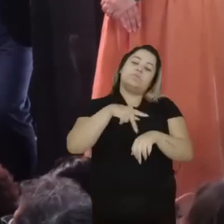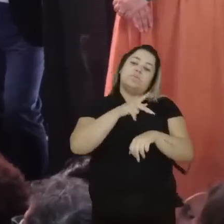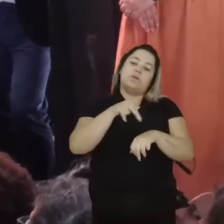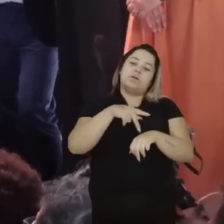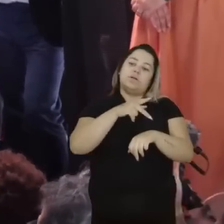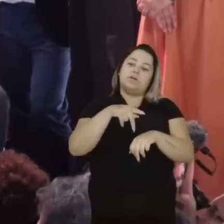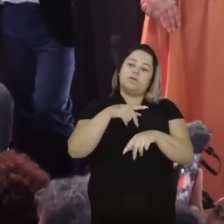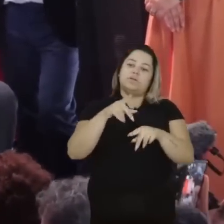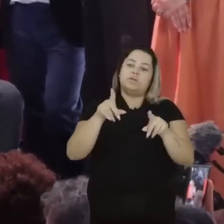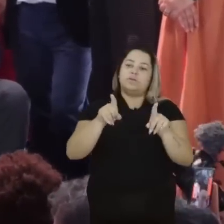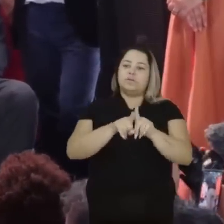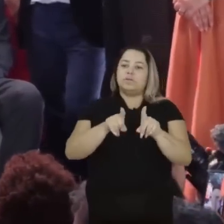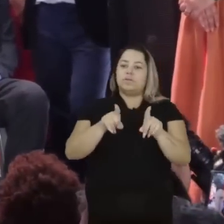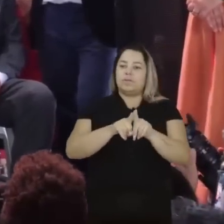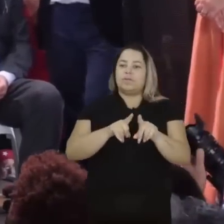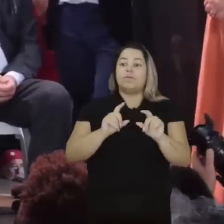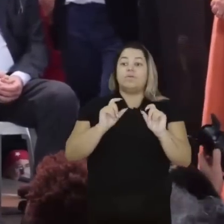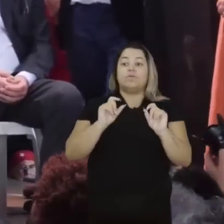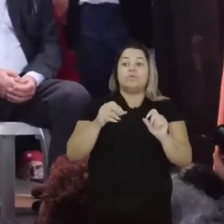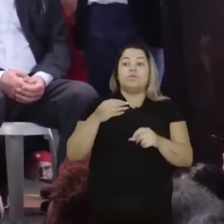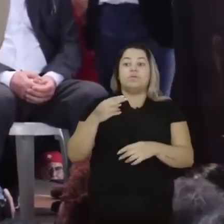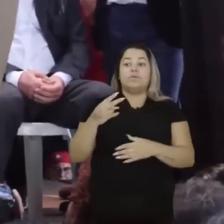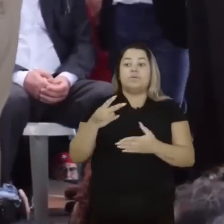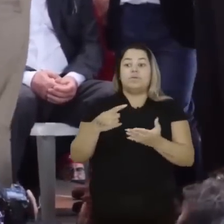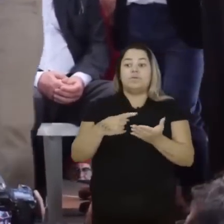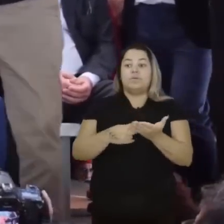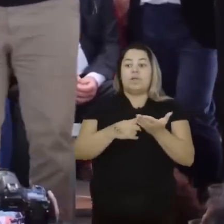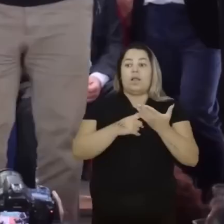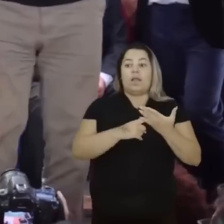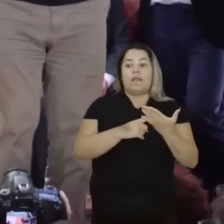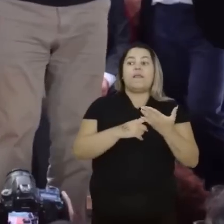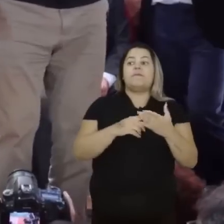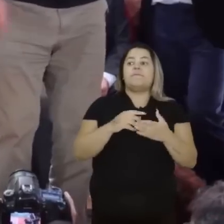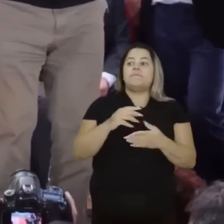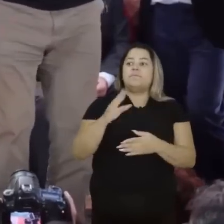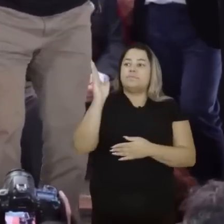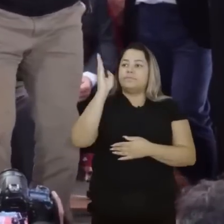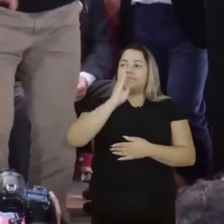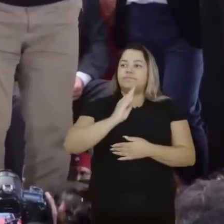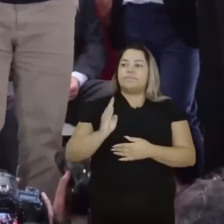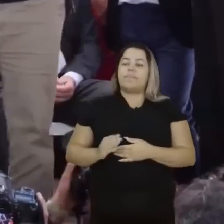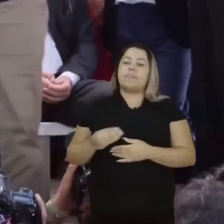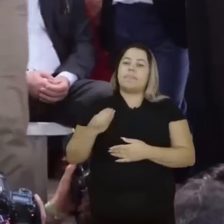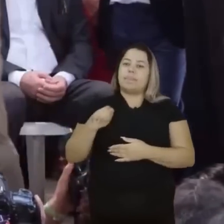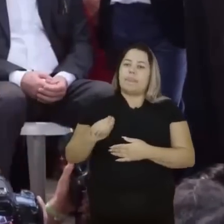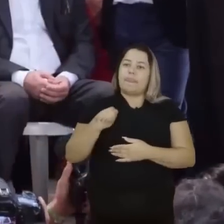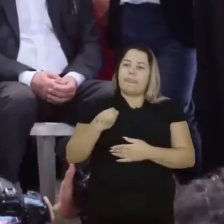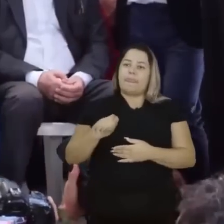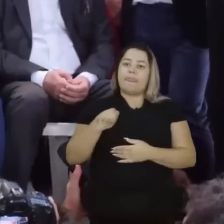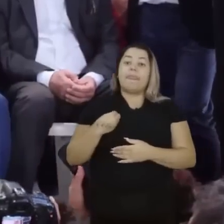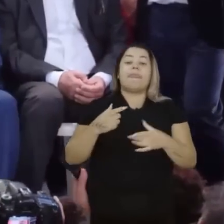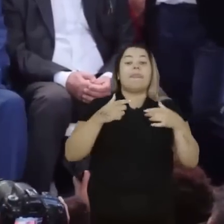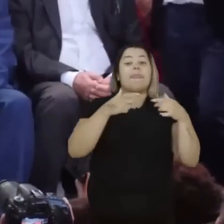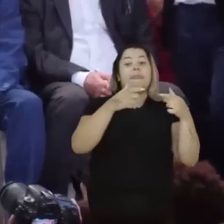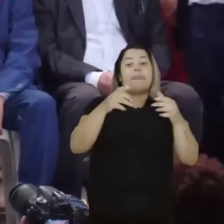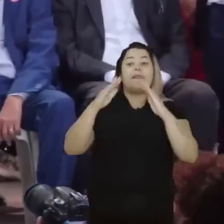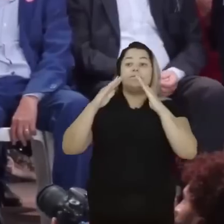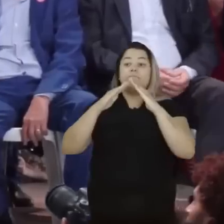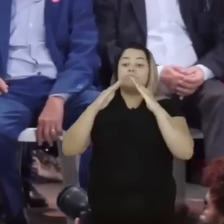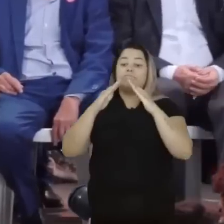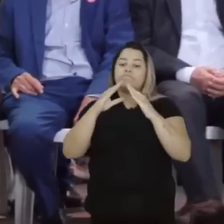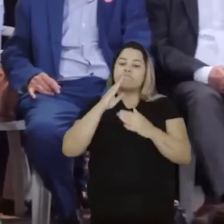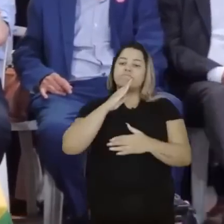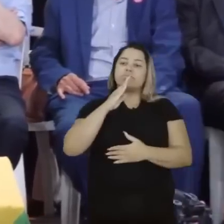temos que ter coragem de visitar os estados brasileiros, visitar onde vocês moram, conhecer a vida